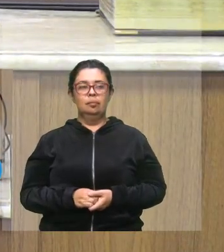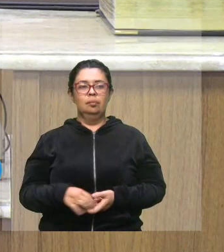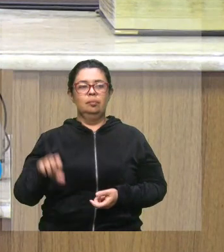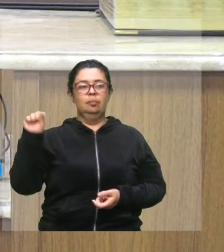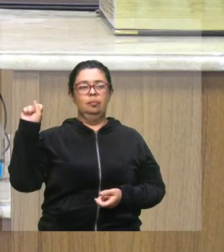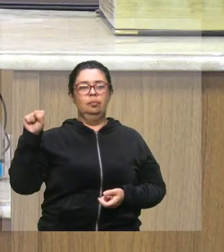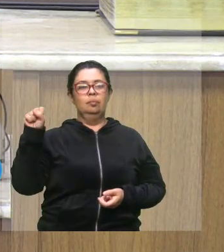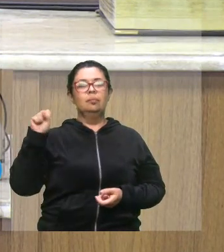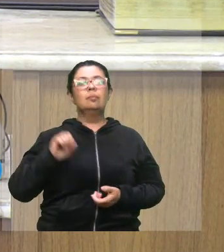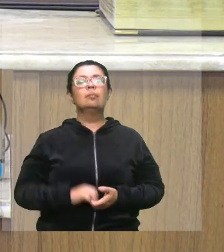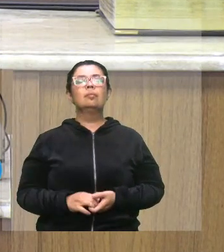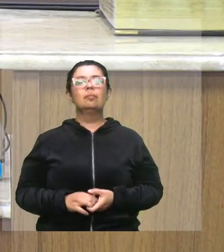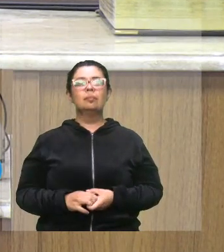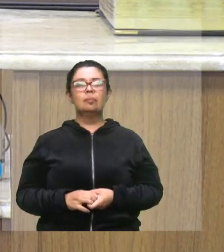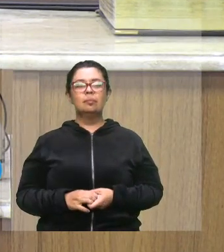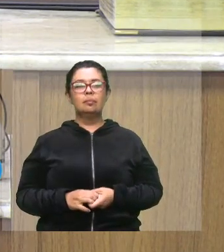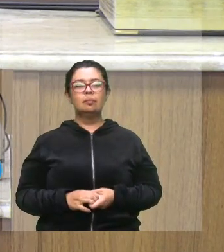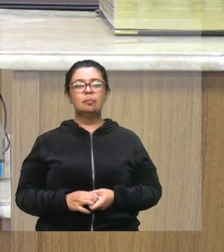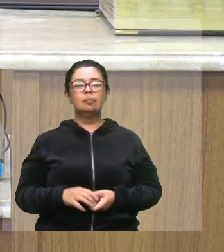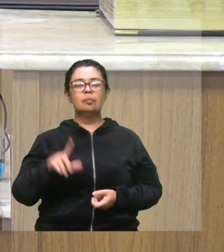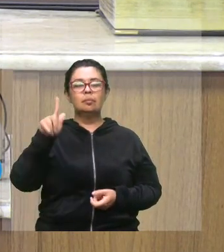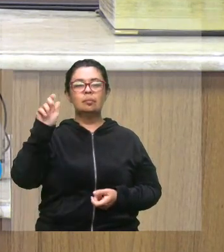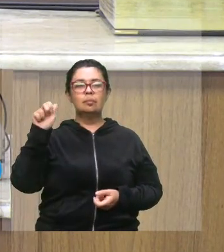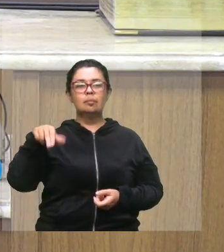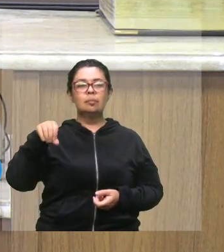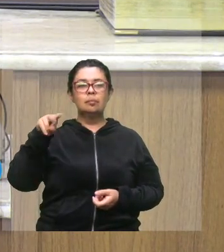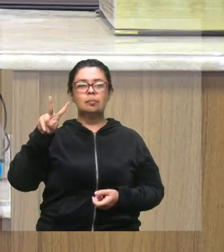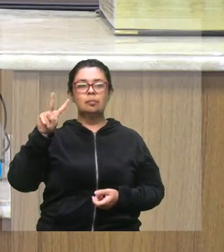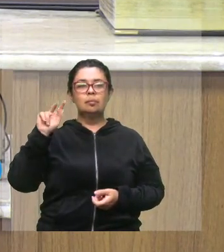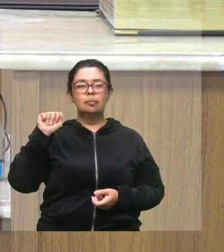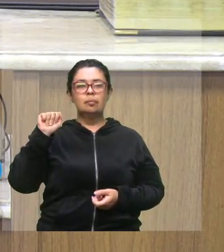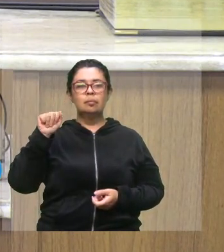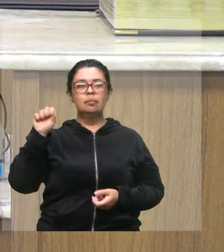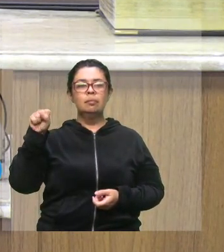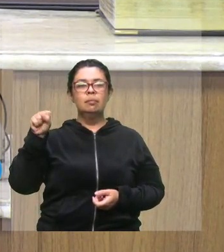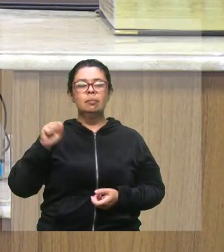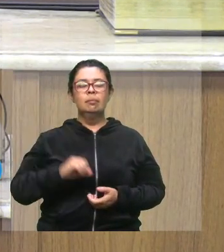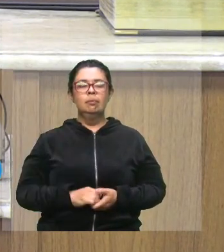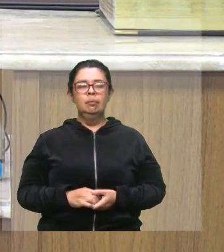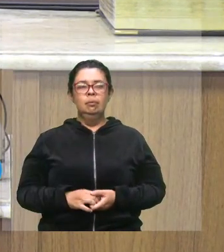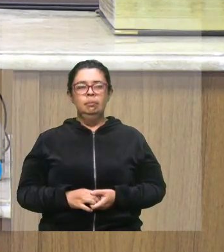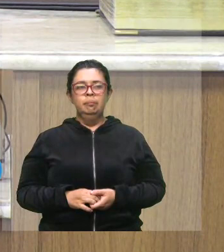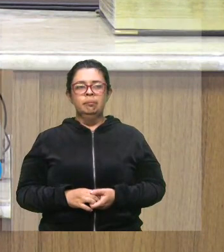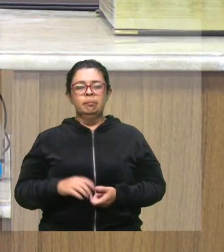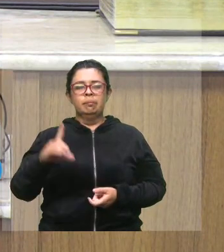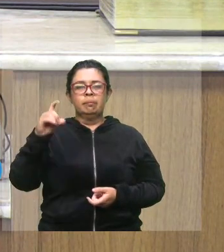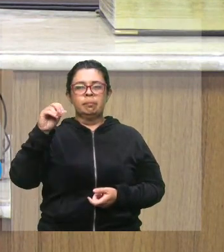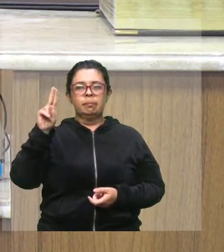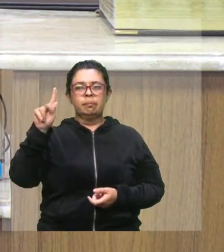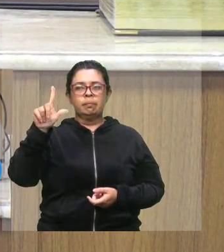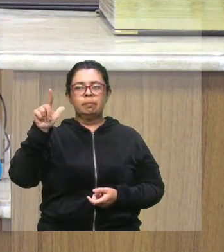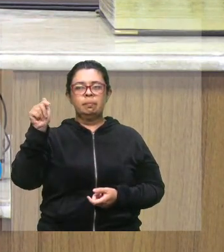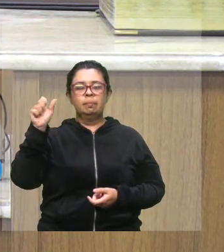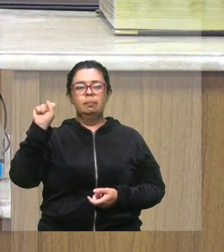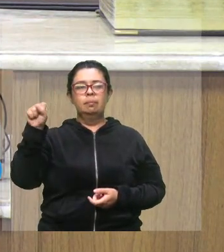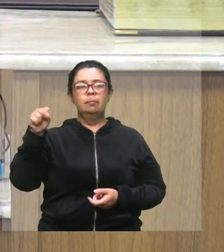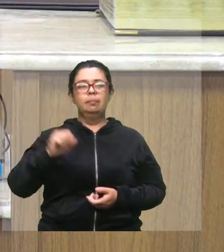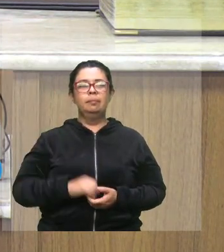vota sim à inovação. Dionísio de Gênova. De Gênova vota sim. Douglas Azevedo. Voto